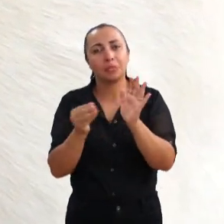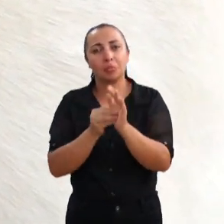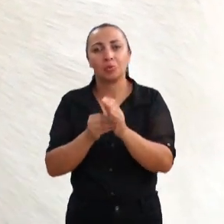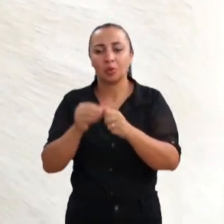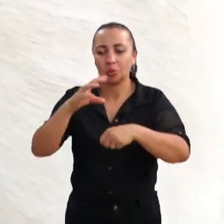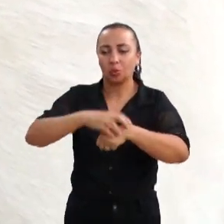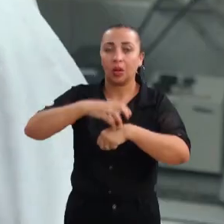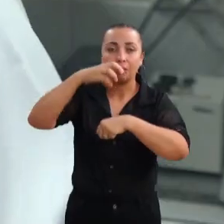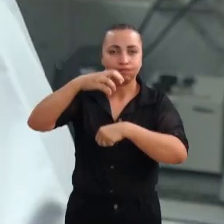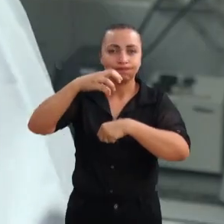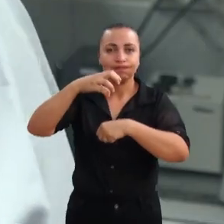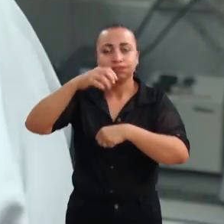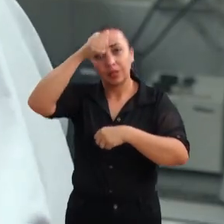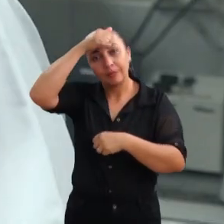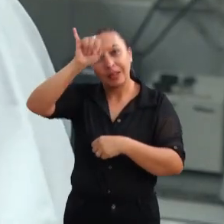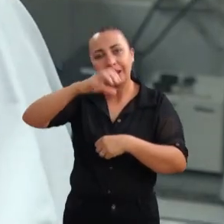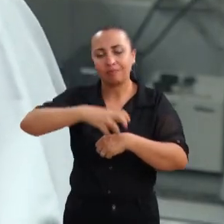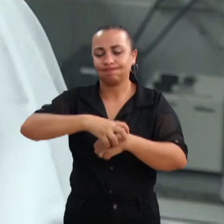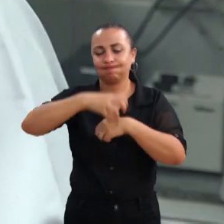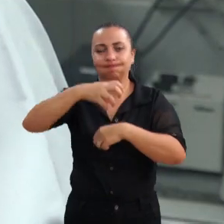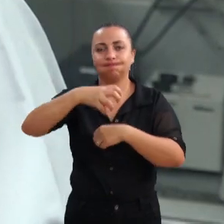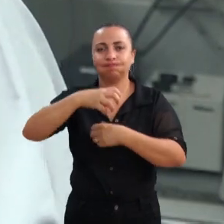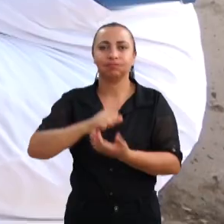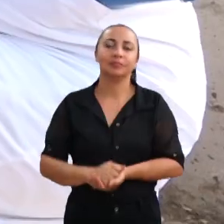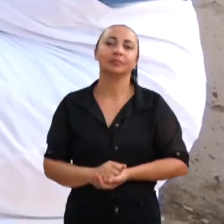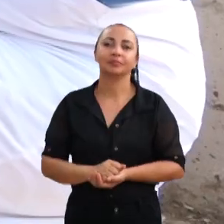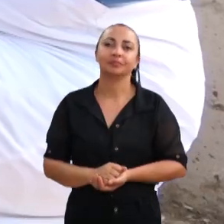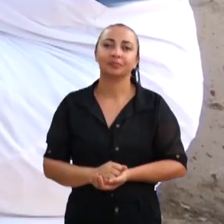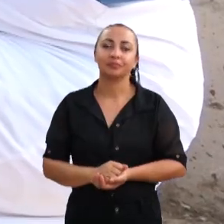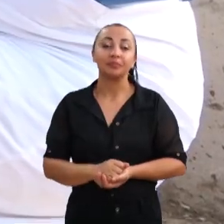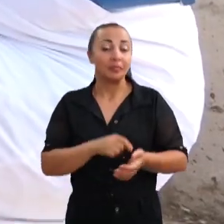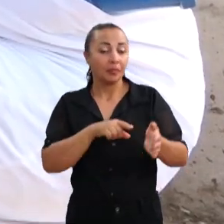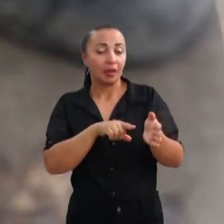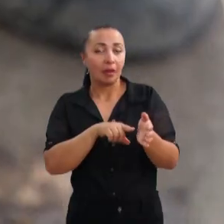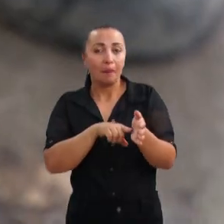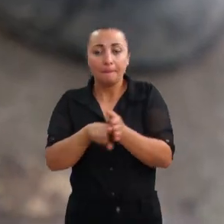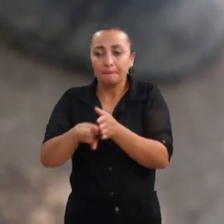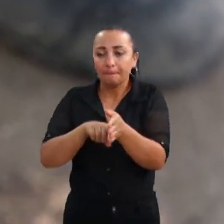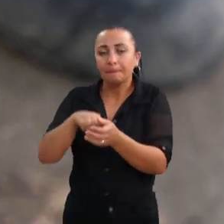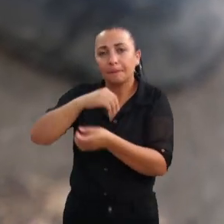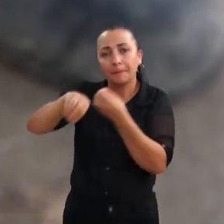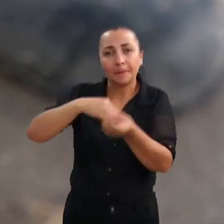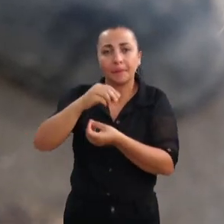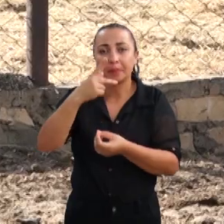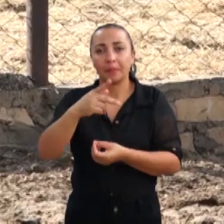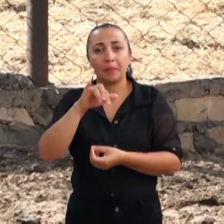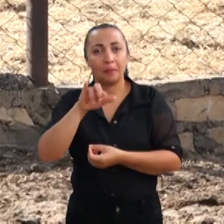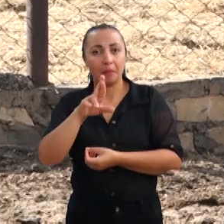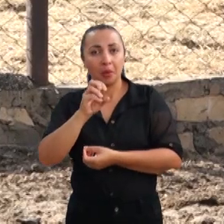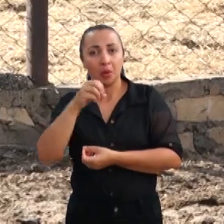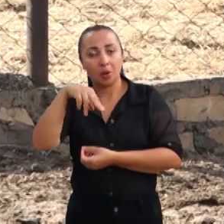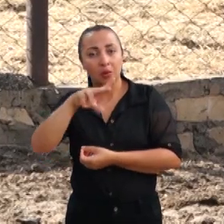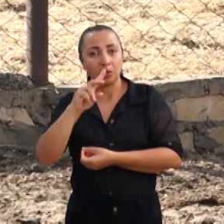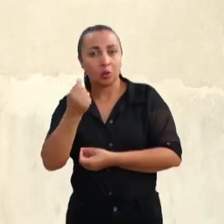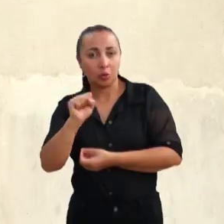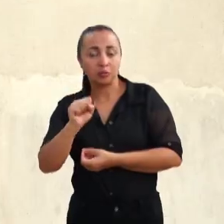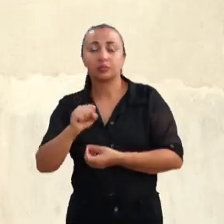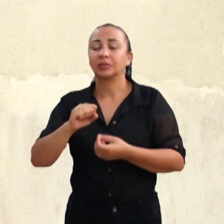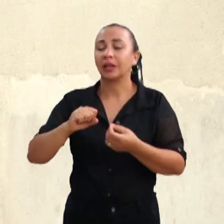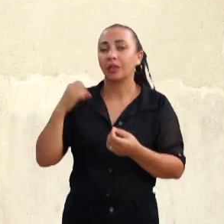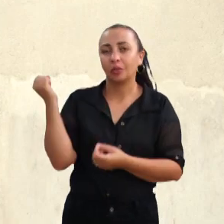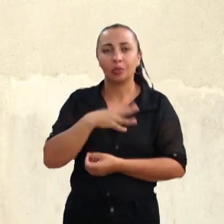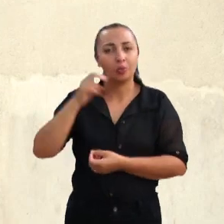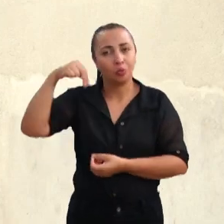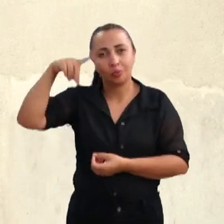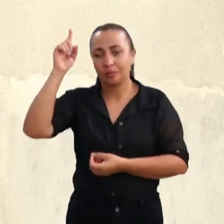proposta do, não é tratamento, mas prevenção de mastites. Pesquisa envolvendo extratos pirolenhosos é algo novo no Nordeste, mas